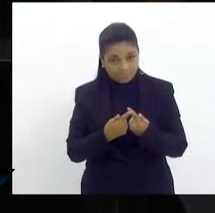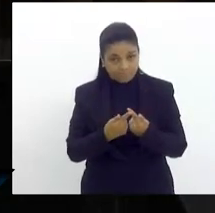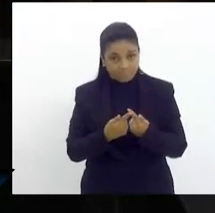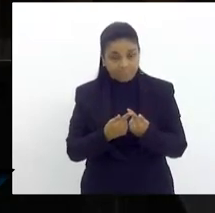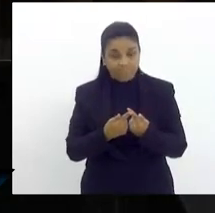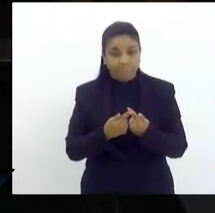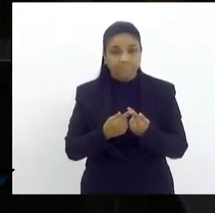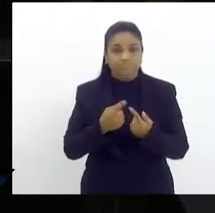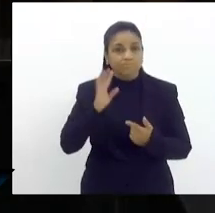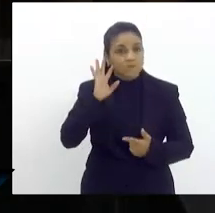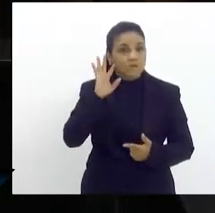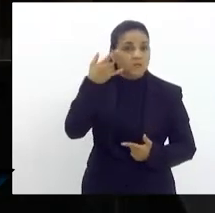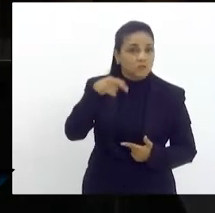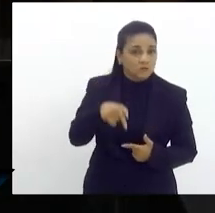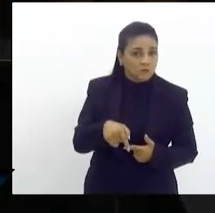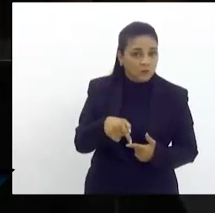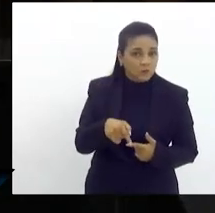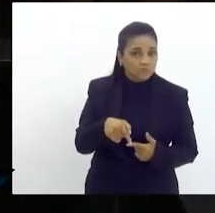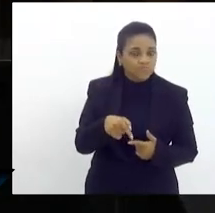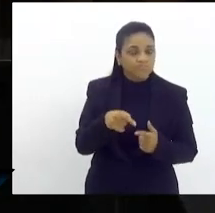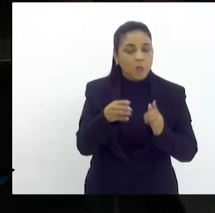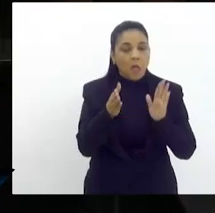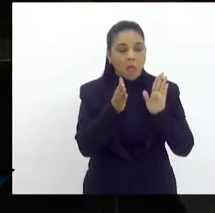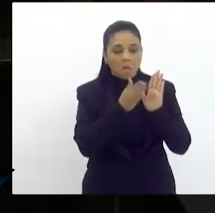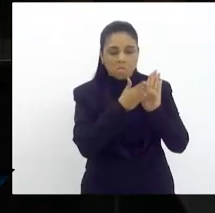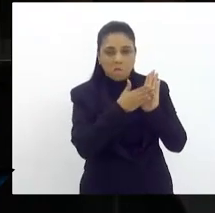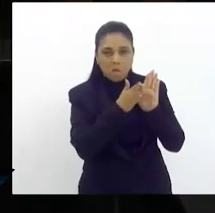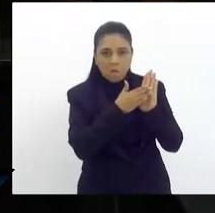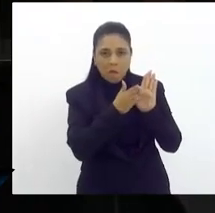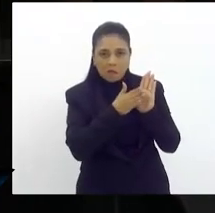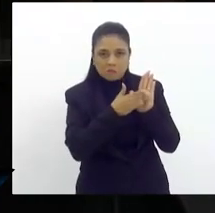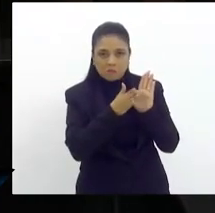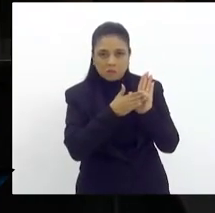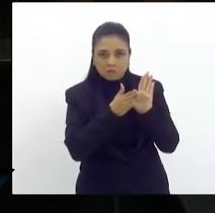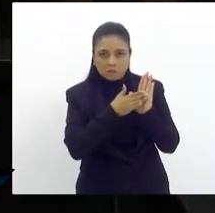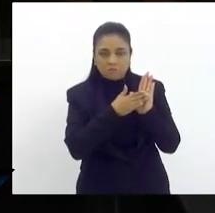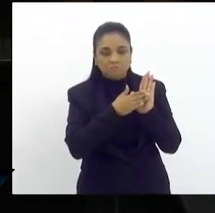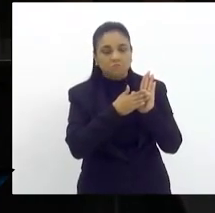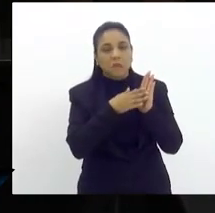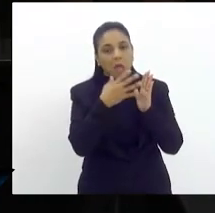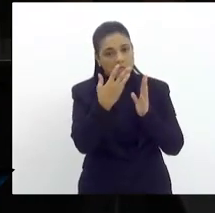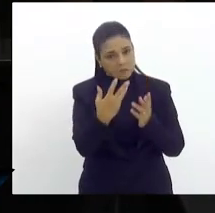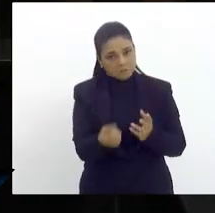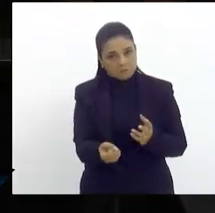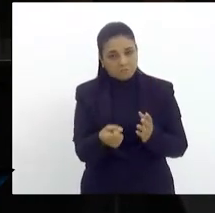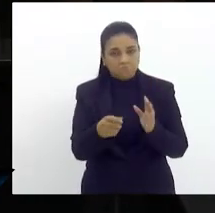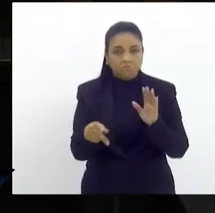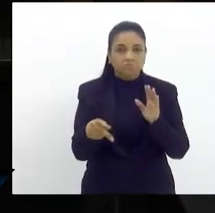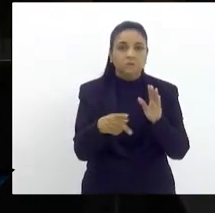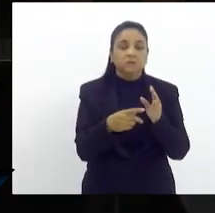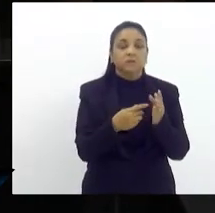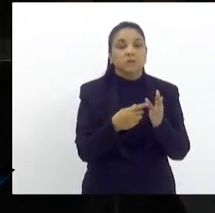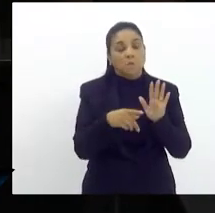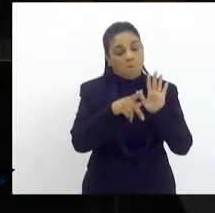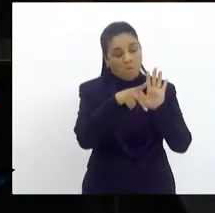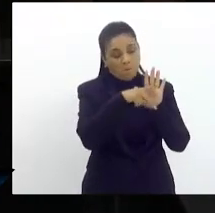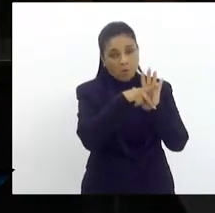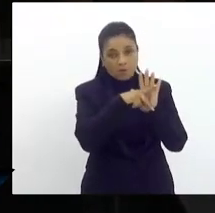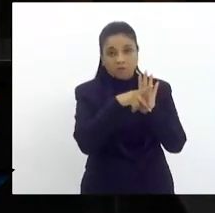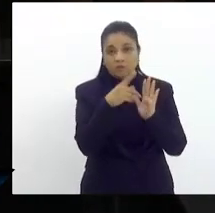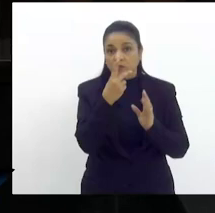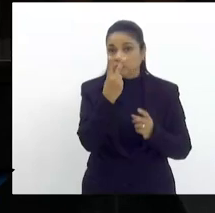acolher essa proposta projeto de apenas três artigos